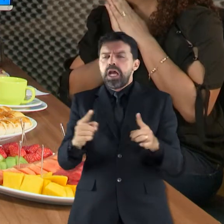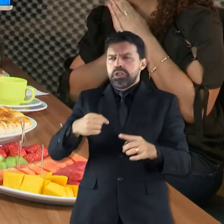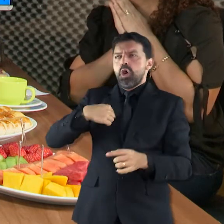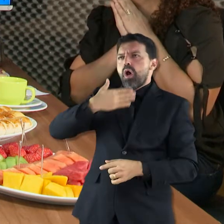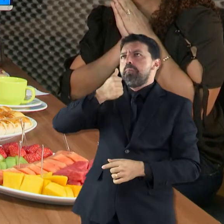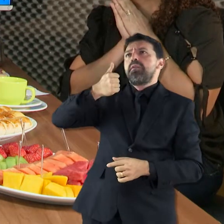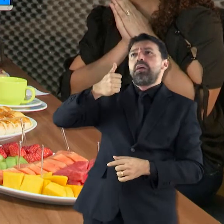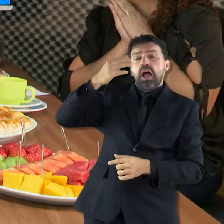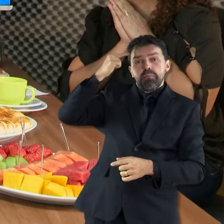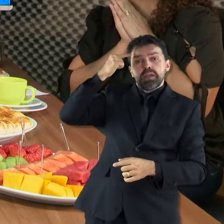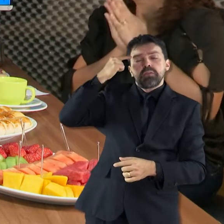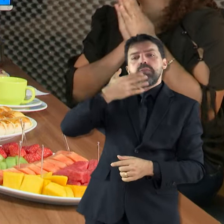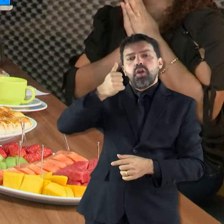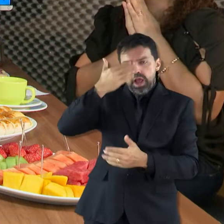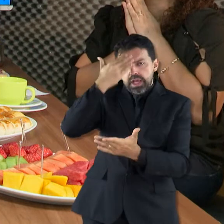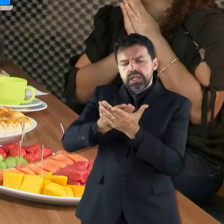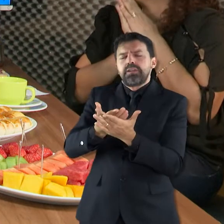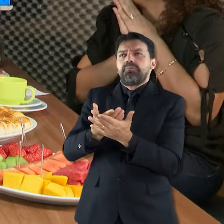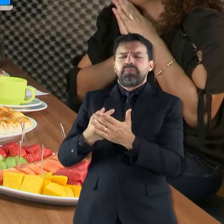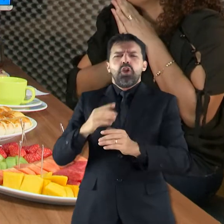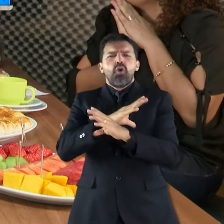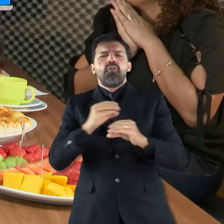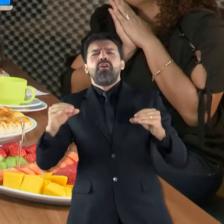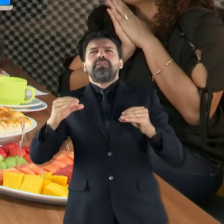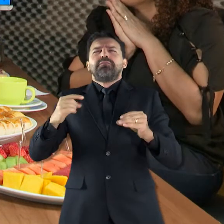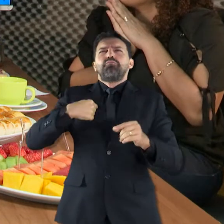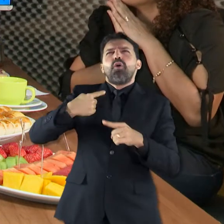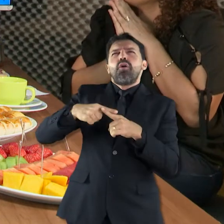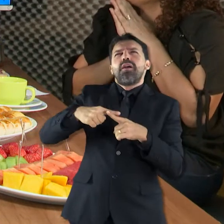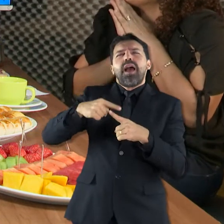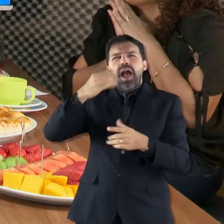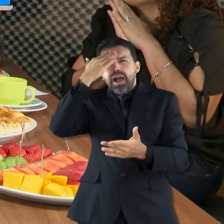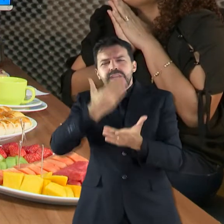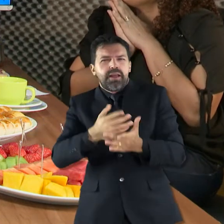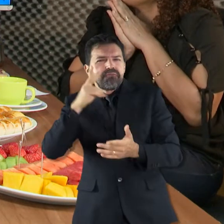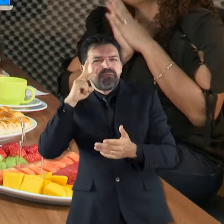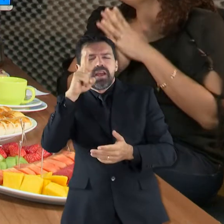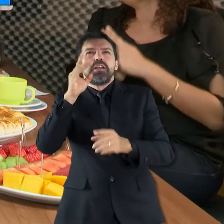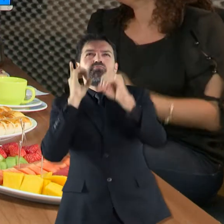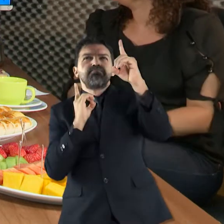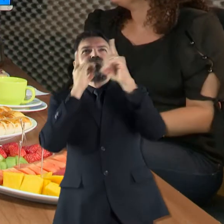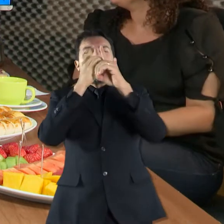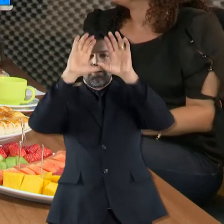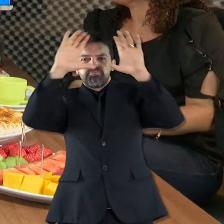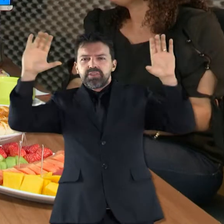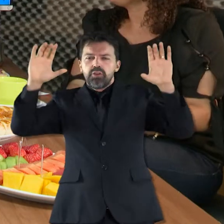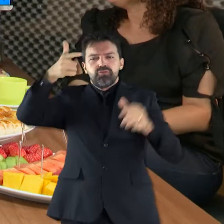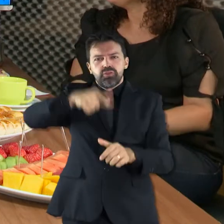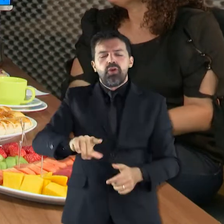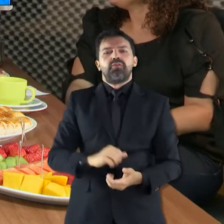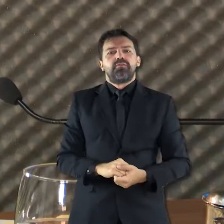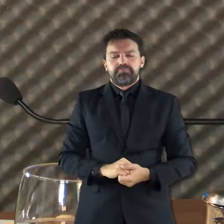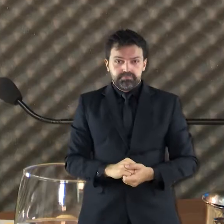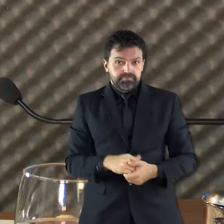acho muito bom, muito reconfortante, assim, acreditar que eu vou ver de novo as pessoas que eu amo, né? Que já se foram. Voltaire falou,